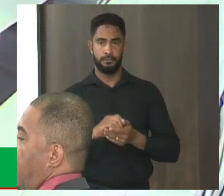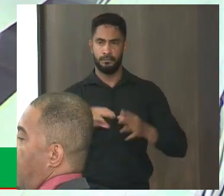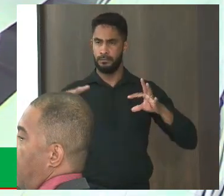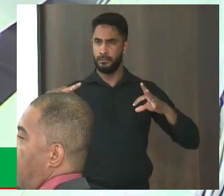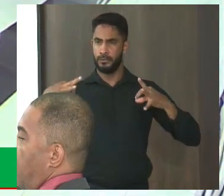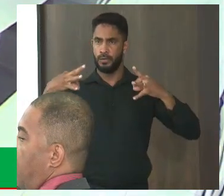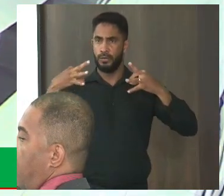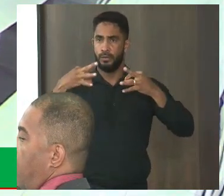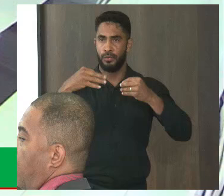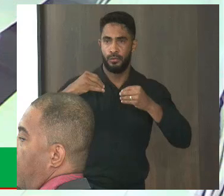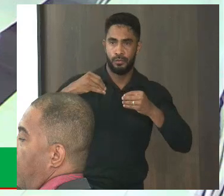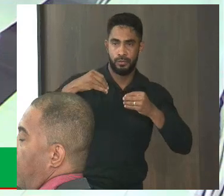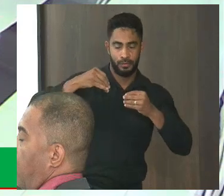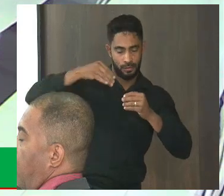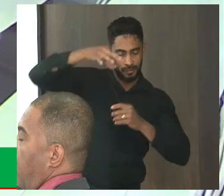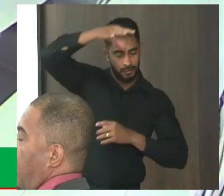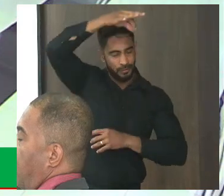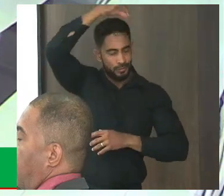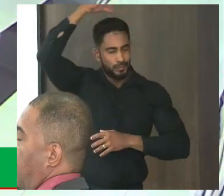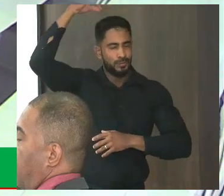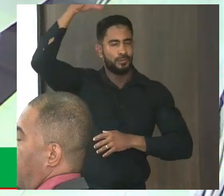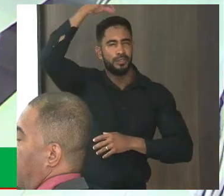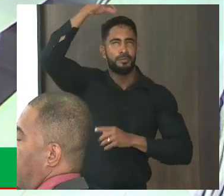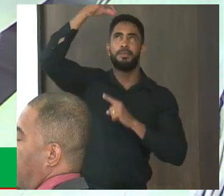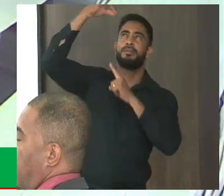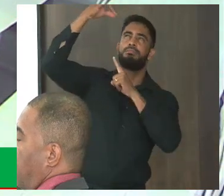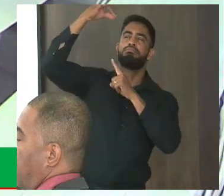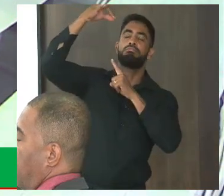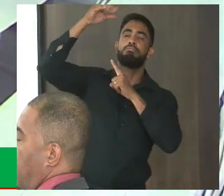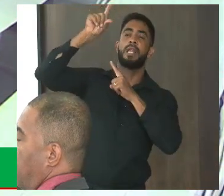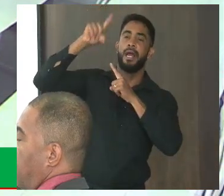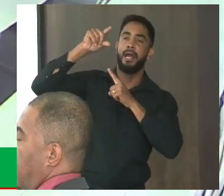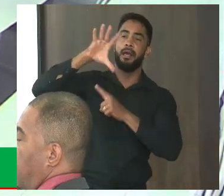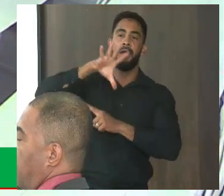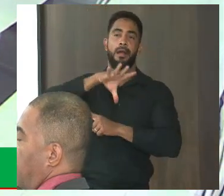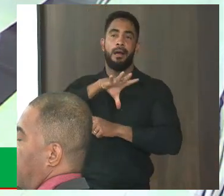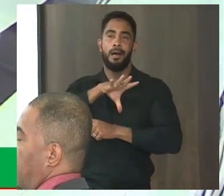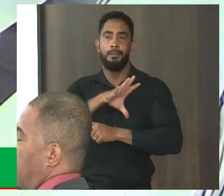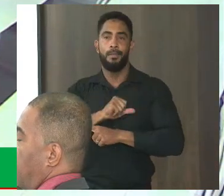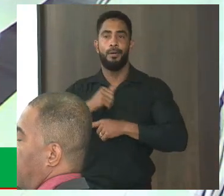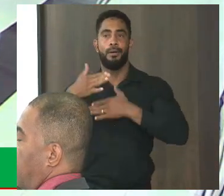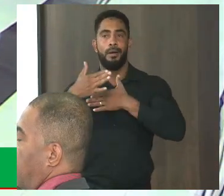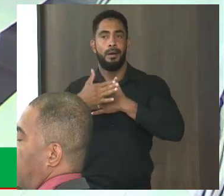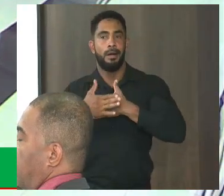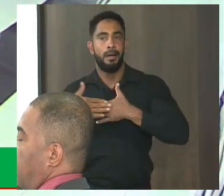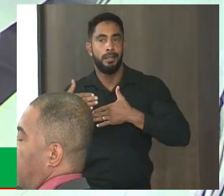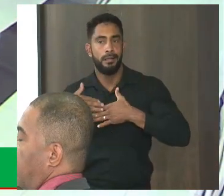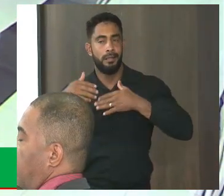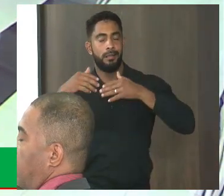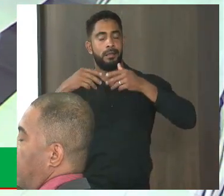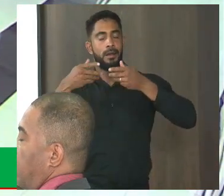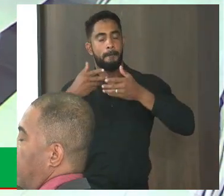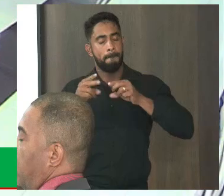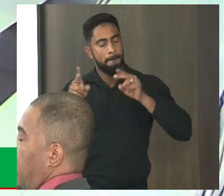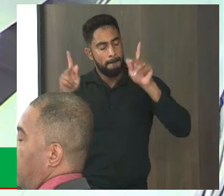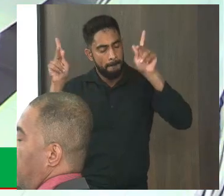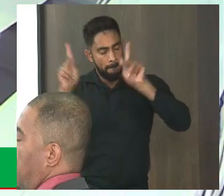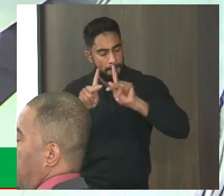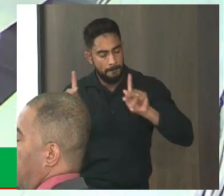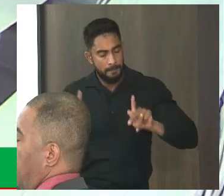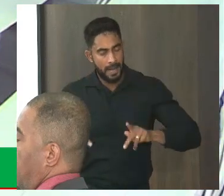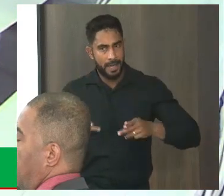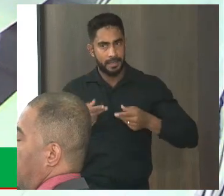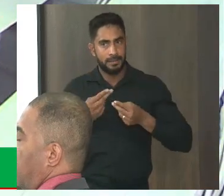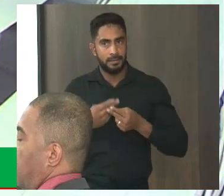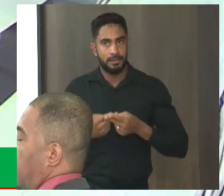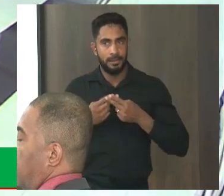do Espírito é amor, alegria, paz, paciência, amabilidade, bondade, fidelidade,